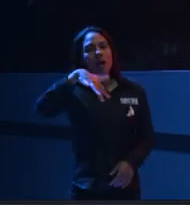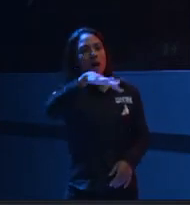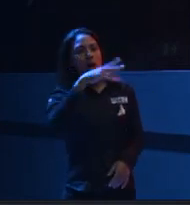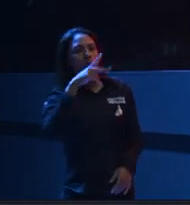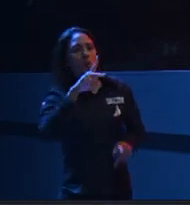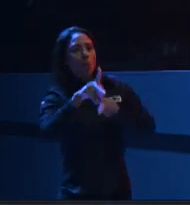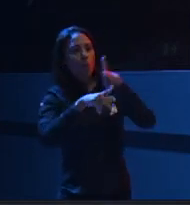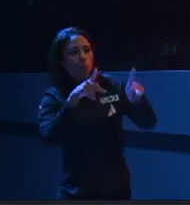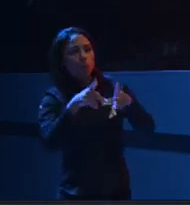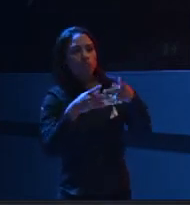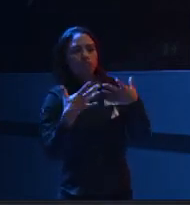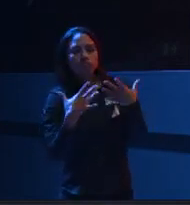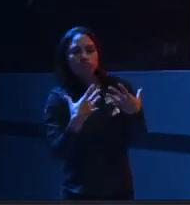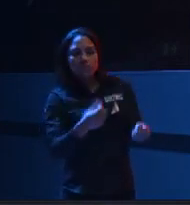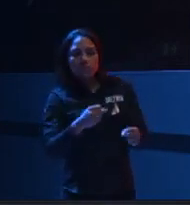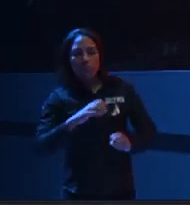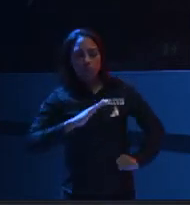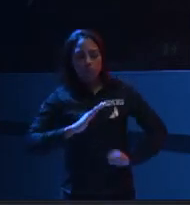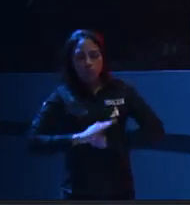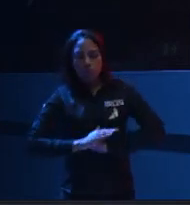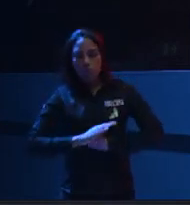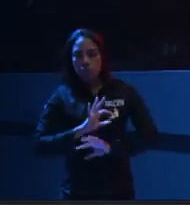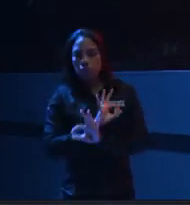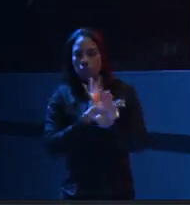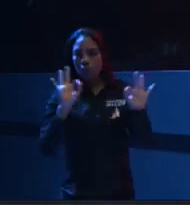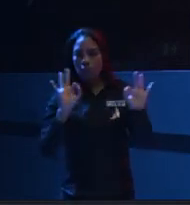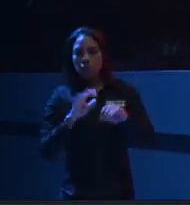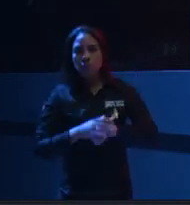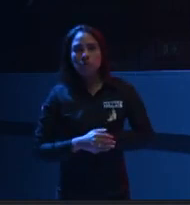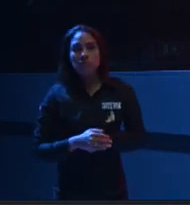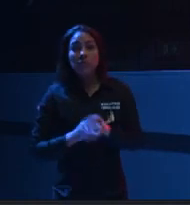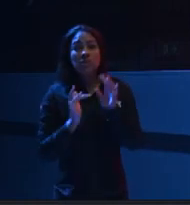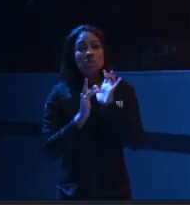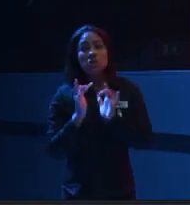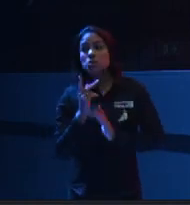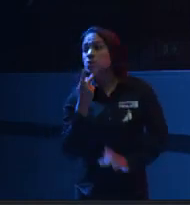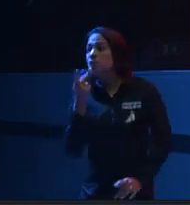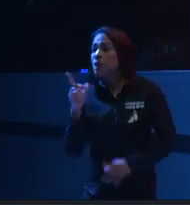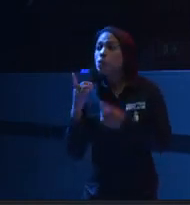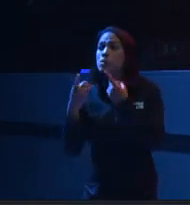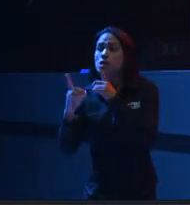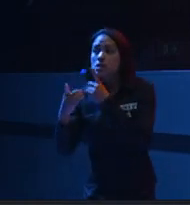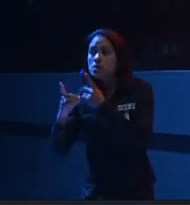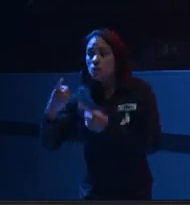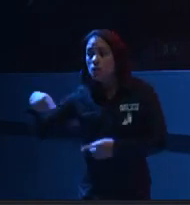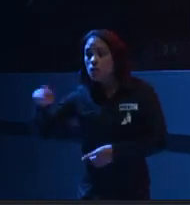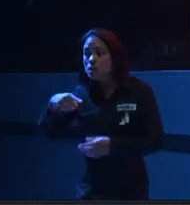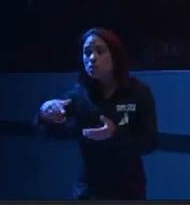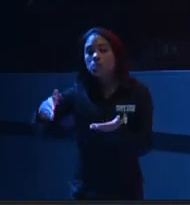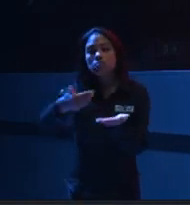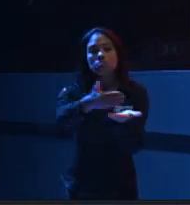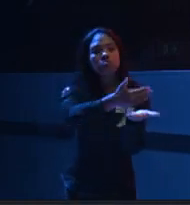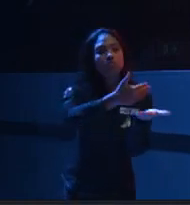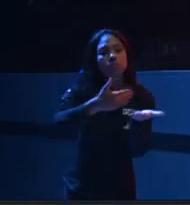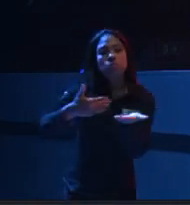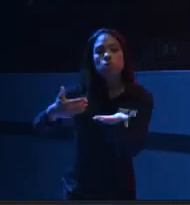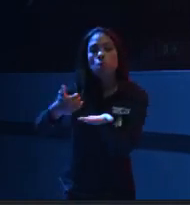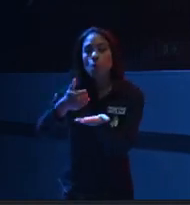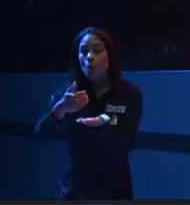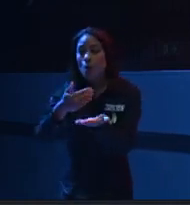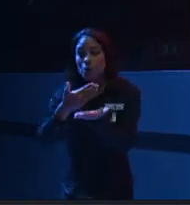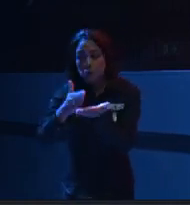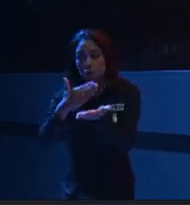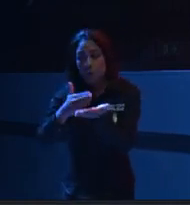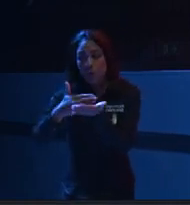disse aos seus discípulos a juntem os pedaços que sobraram que nada seja desperdiçado